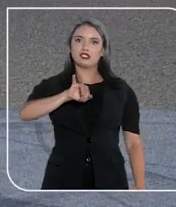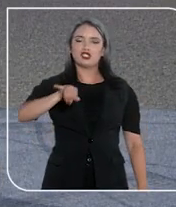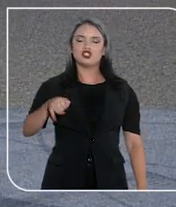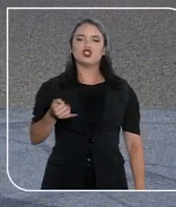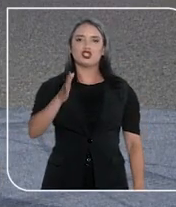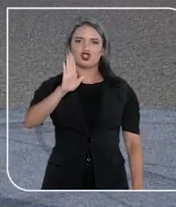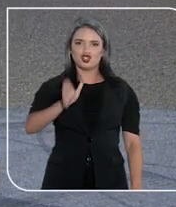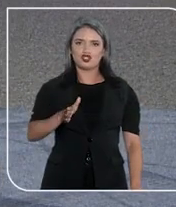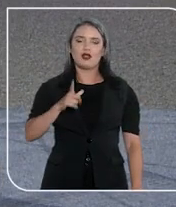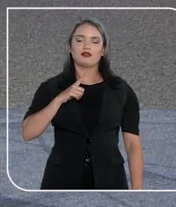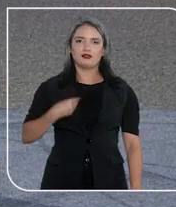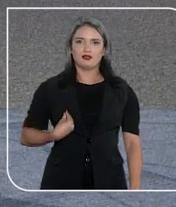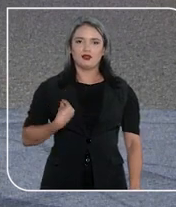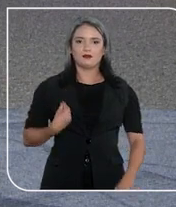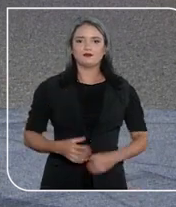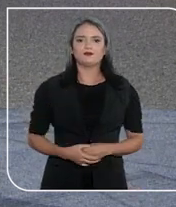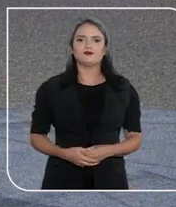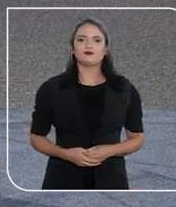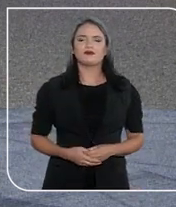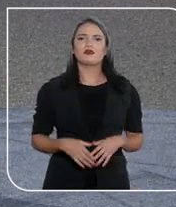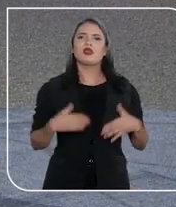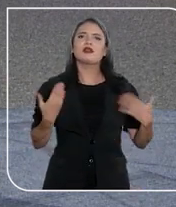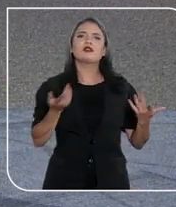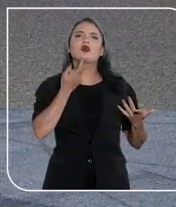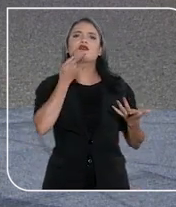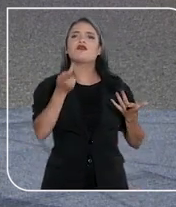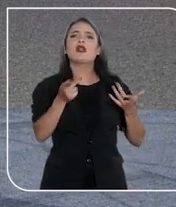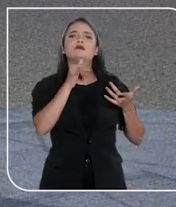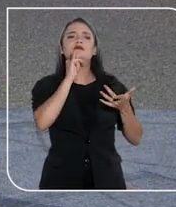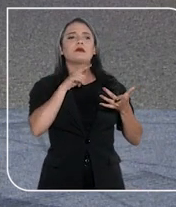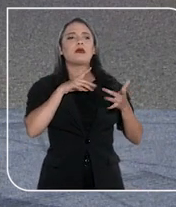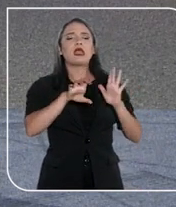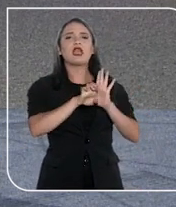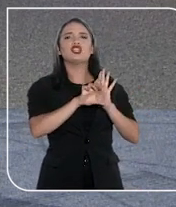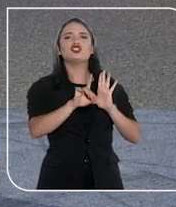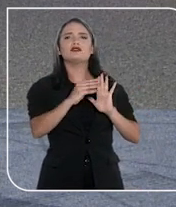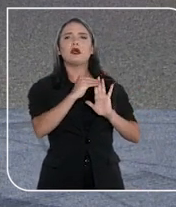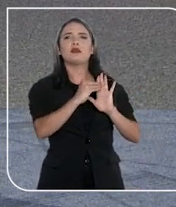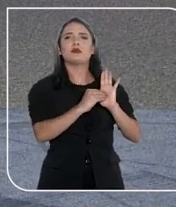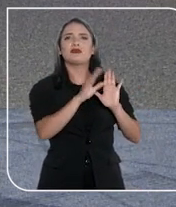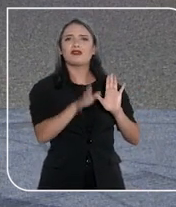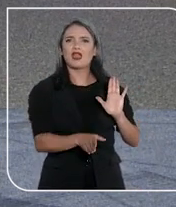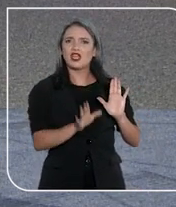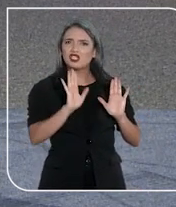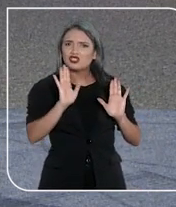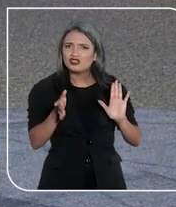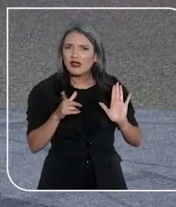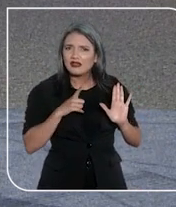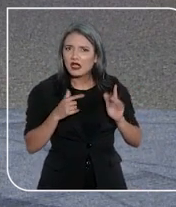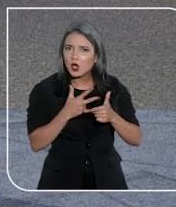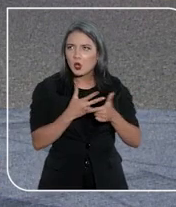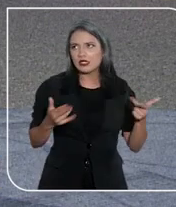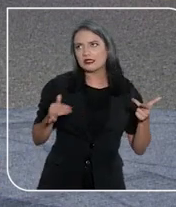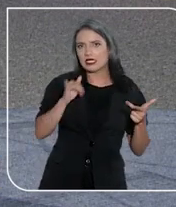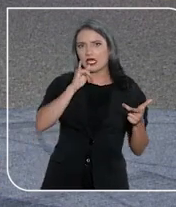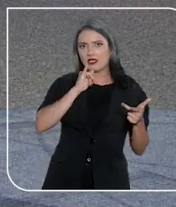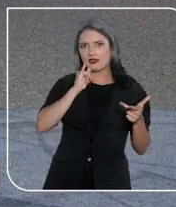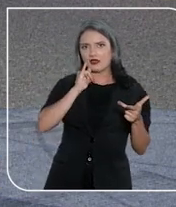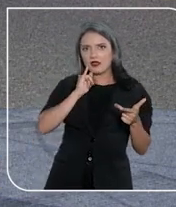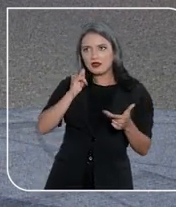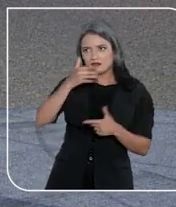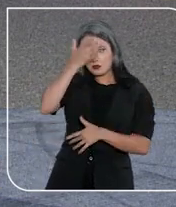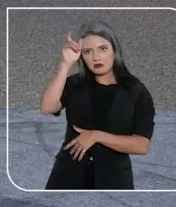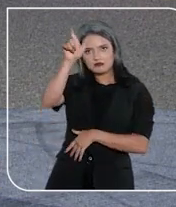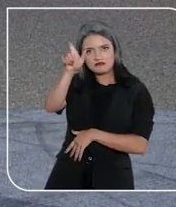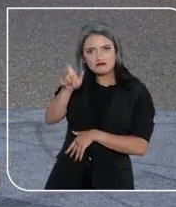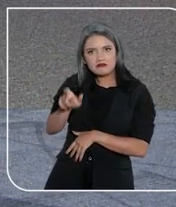Fábio, com relação à previsão editalícia, né, eu gostaria de saber se é possível haver questões cobradas aos candidatos sobre assuntos que